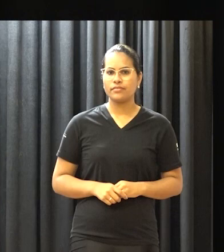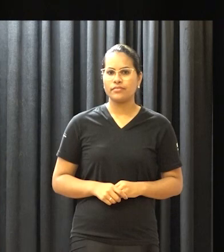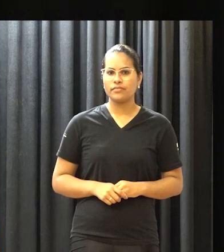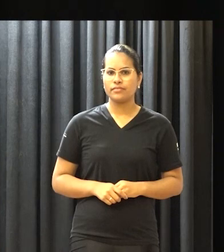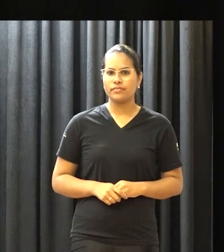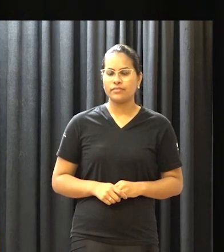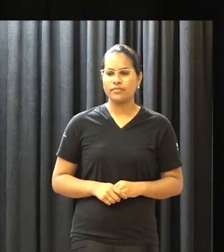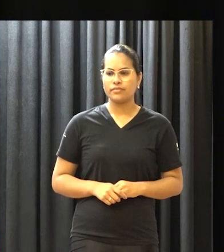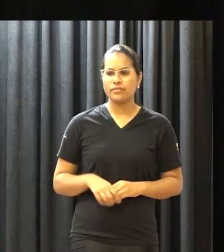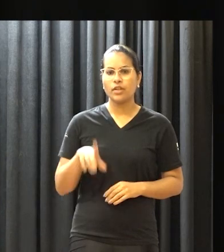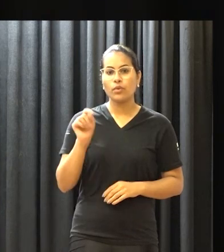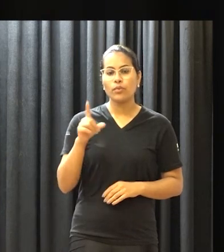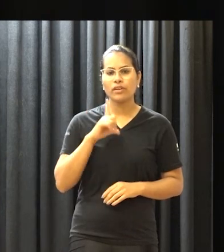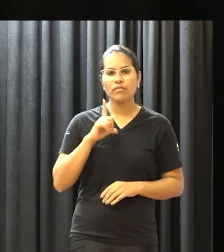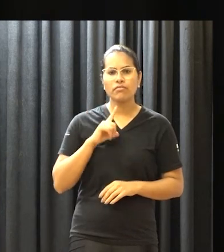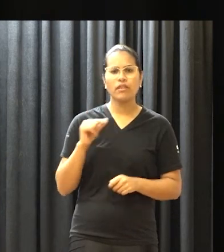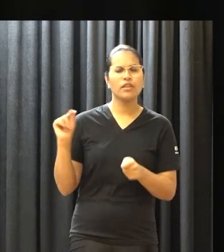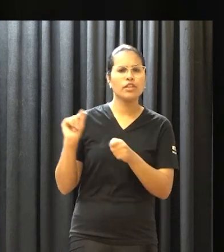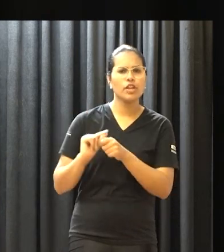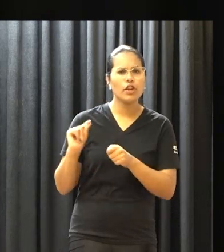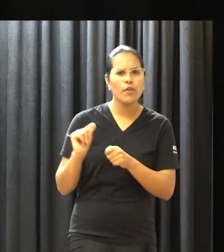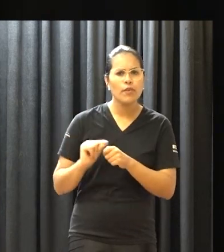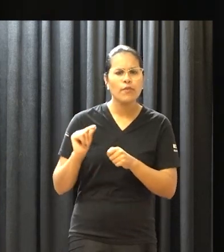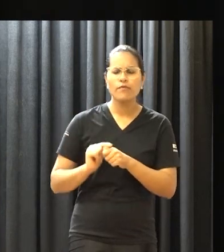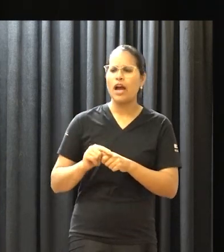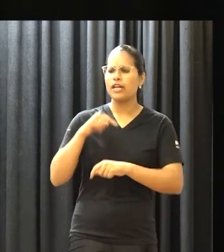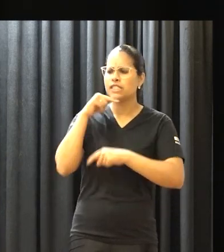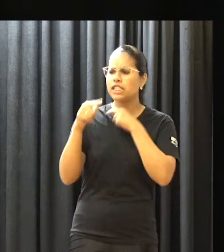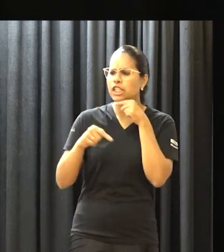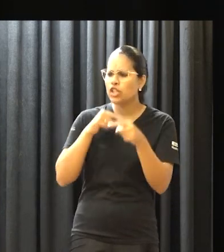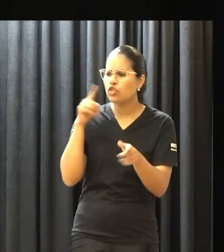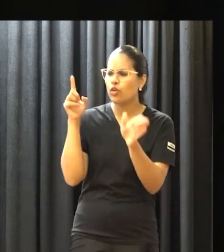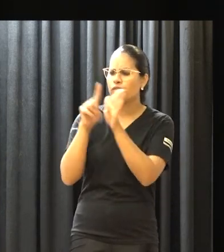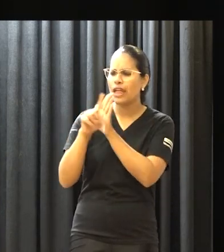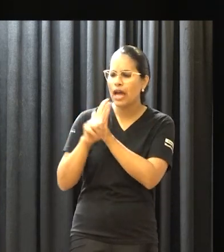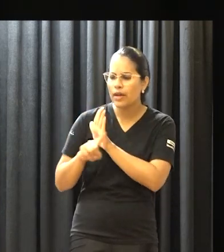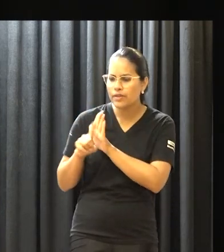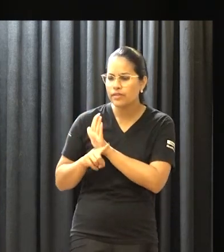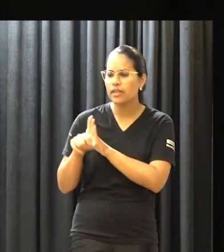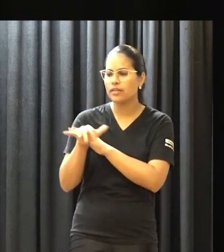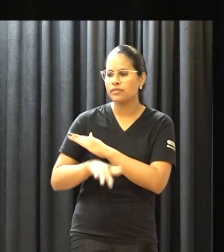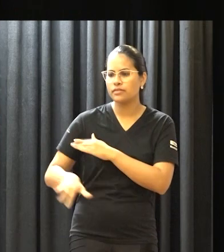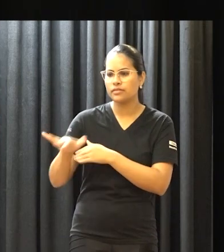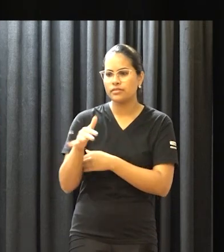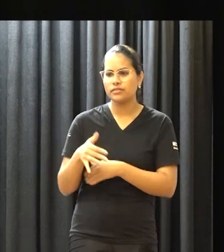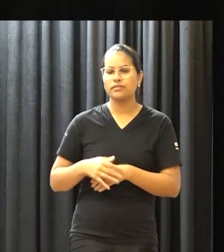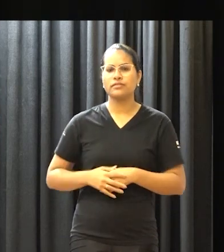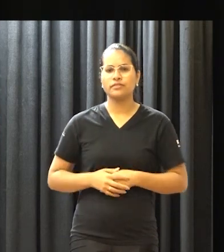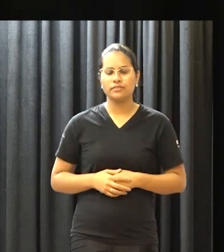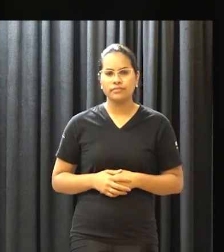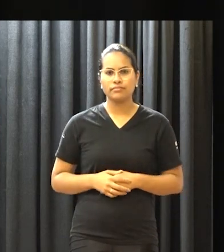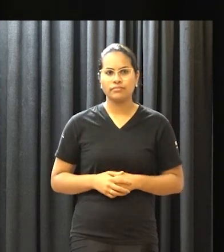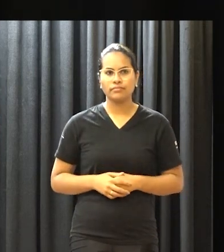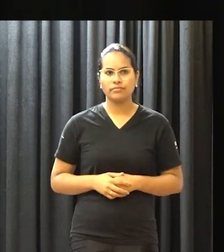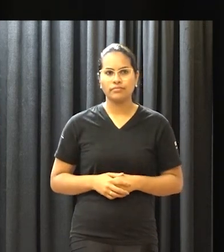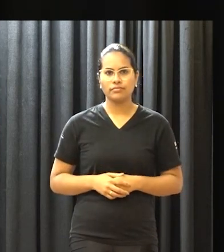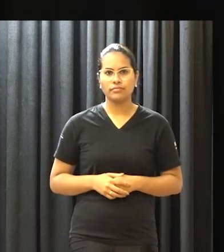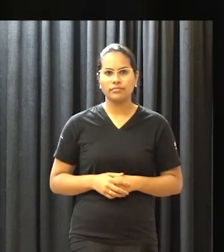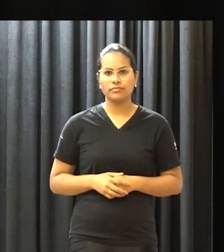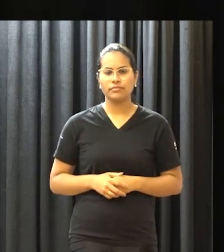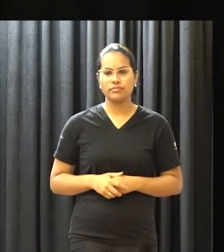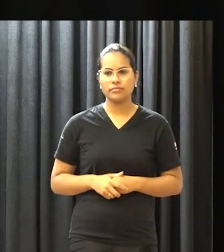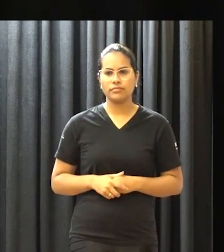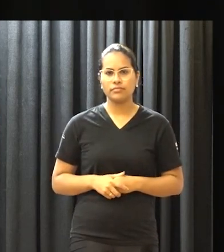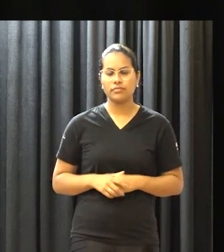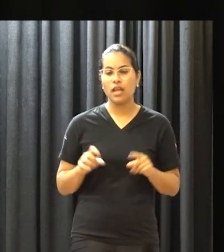elas têm em comum é questionar a analítica da norma artificial.